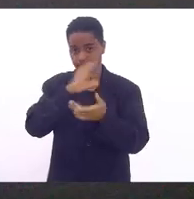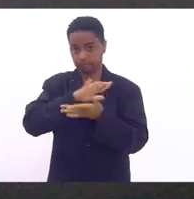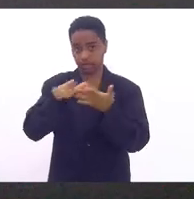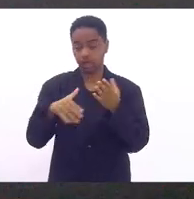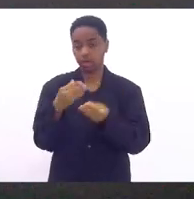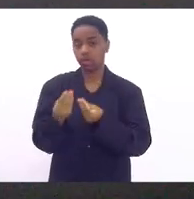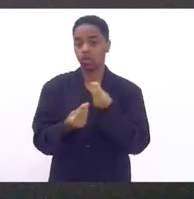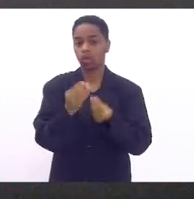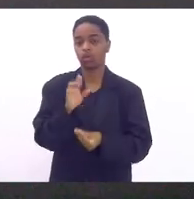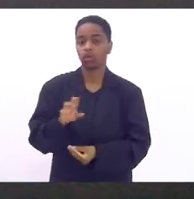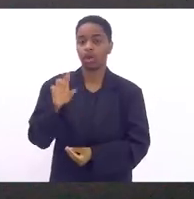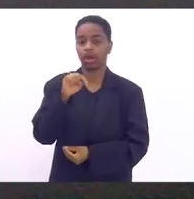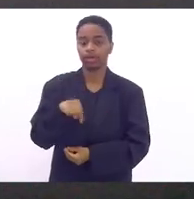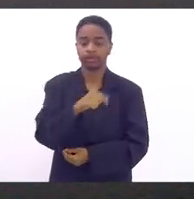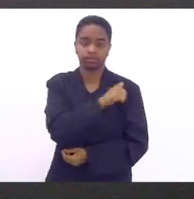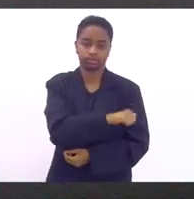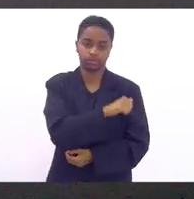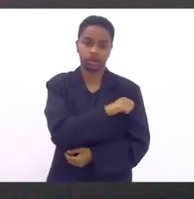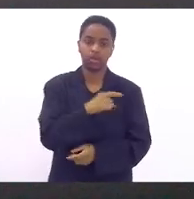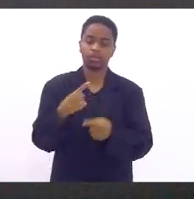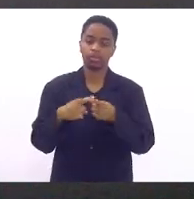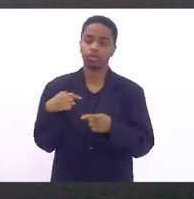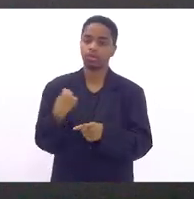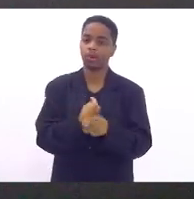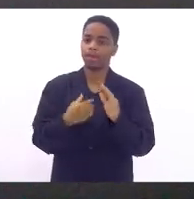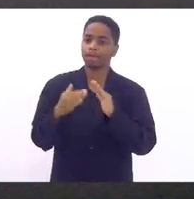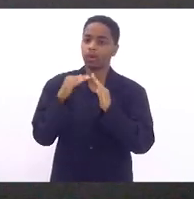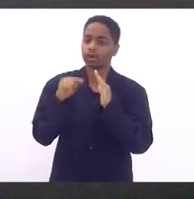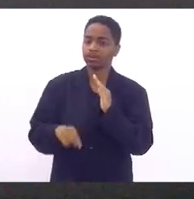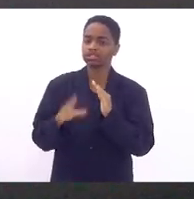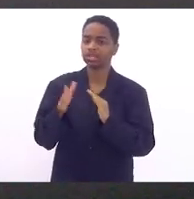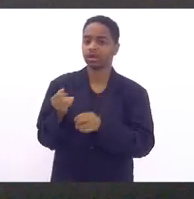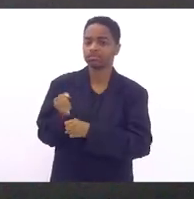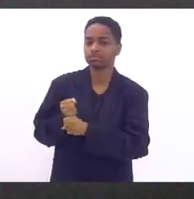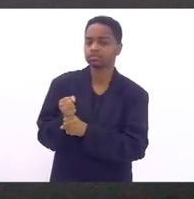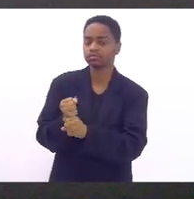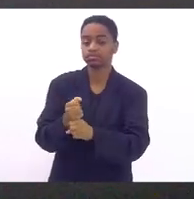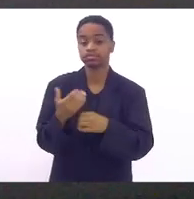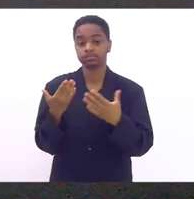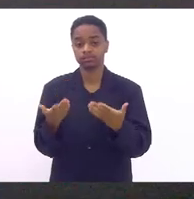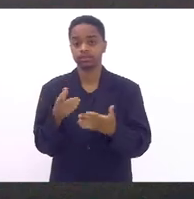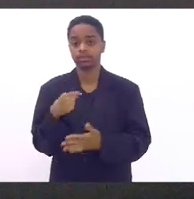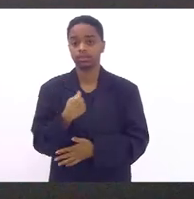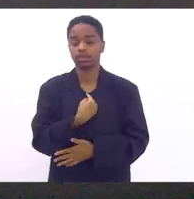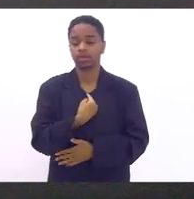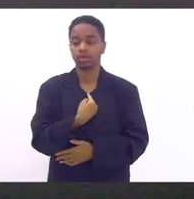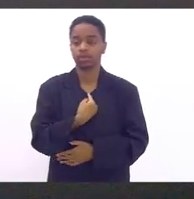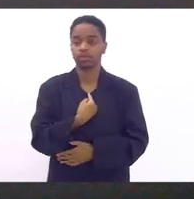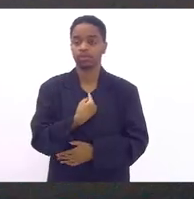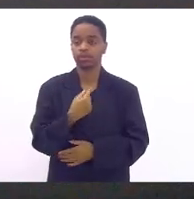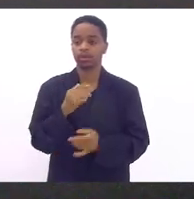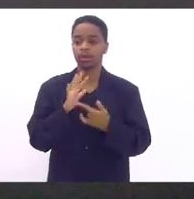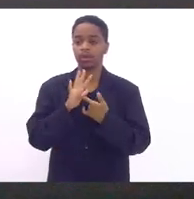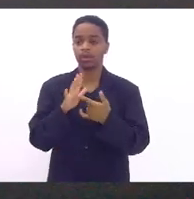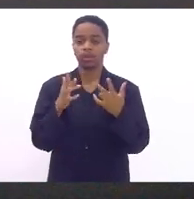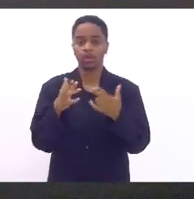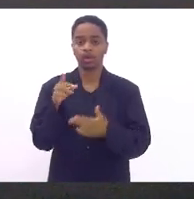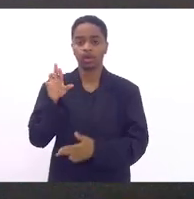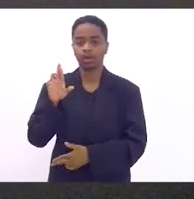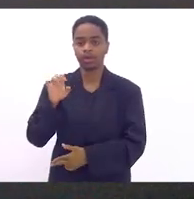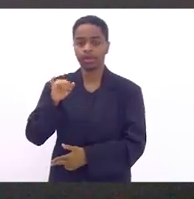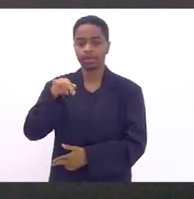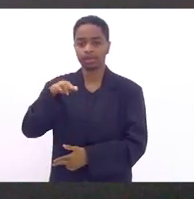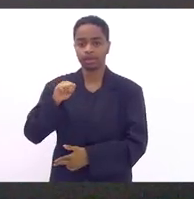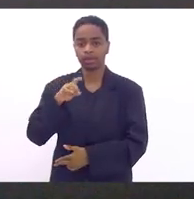Janeiro que são já morando aqui há tantas décadas né e a gente atua nacionalmente já que o meu querido Reinaldo a gente debate